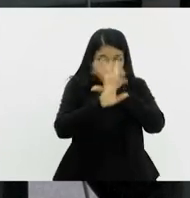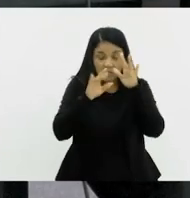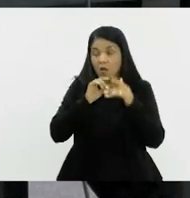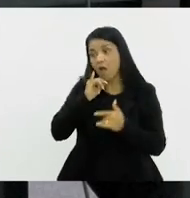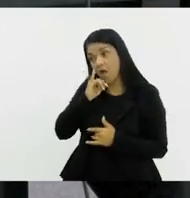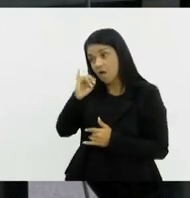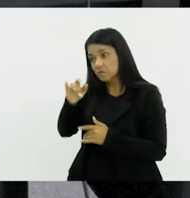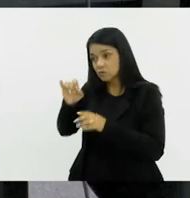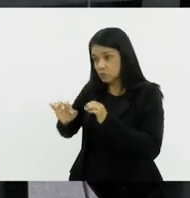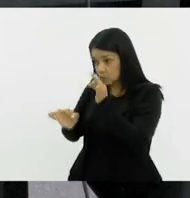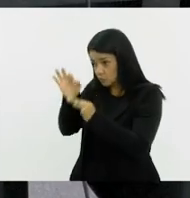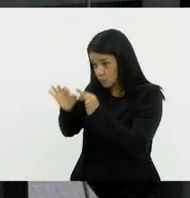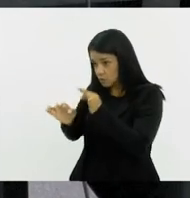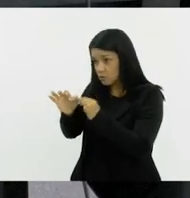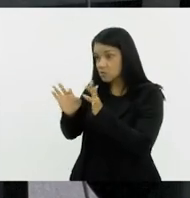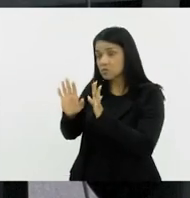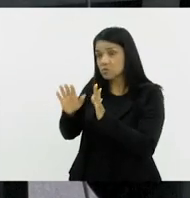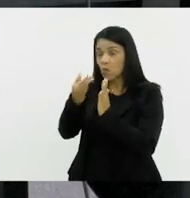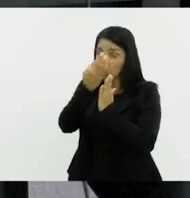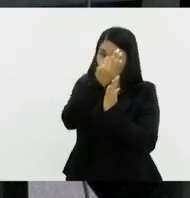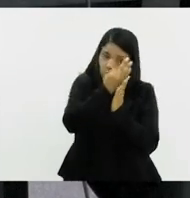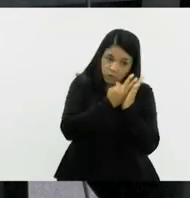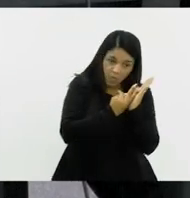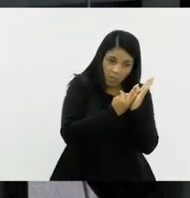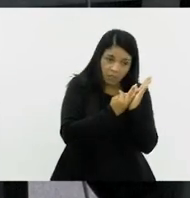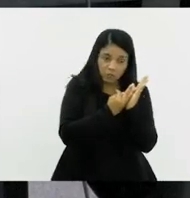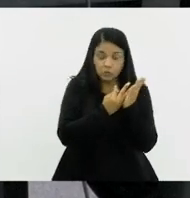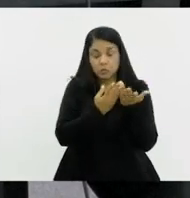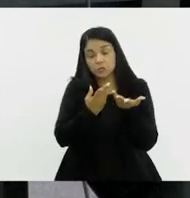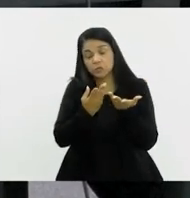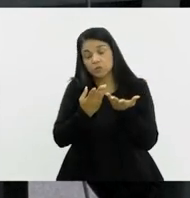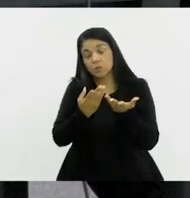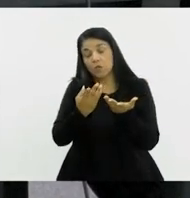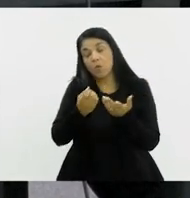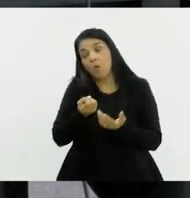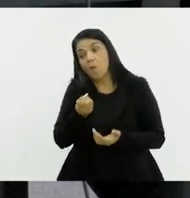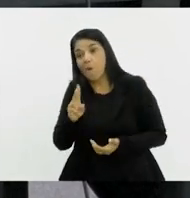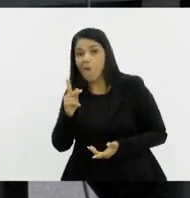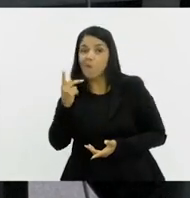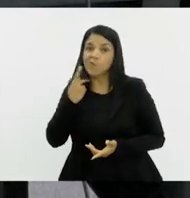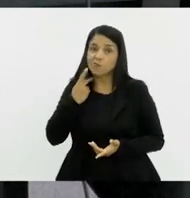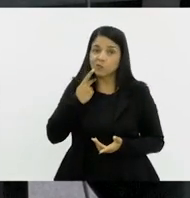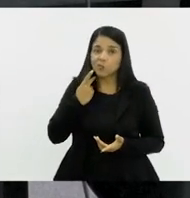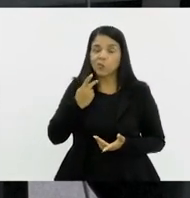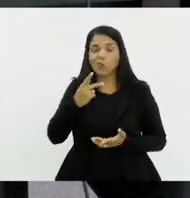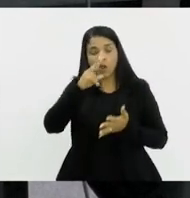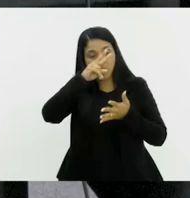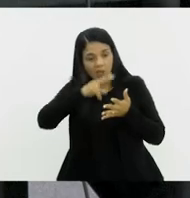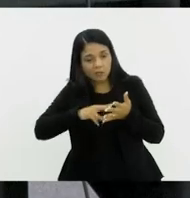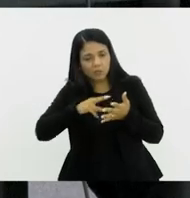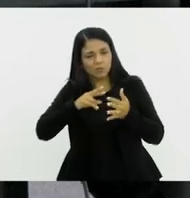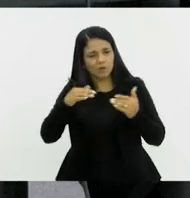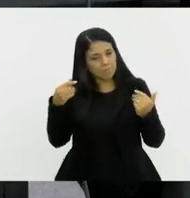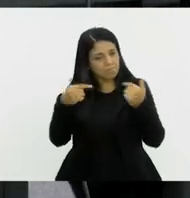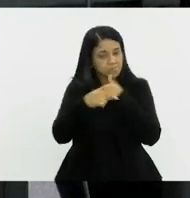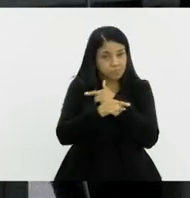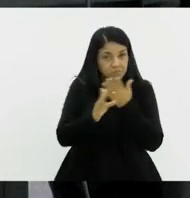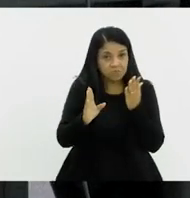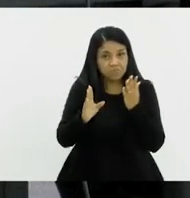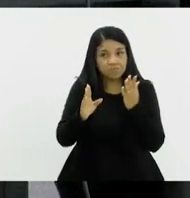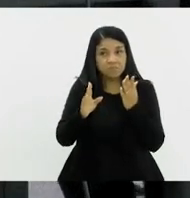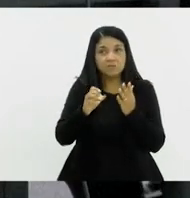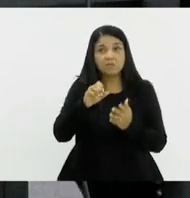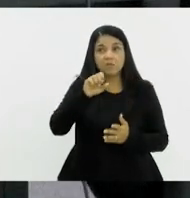ó, é um pouco confuso o texto, ou o promotor teve uma leitura torta, mas é isso mesmo, é isso mesmo.